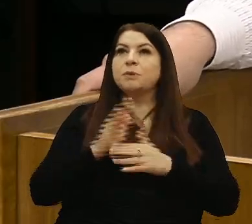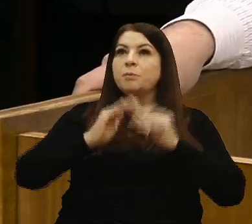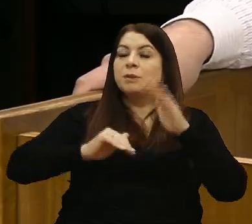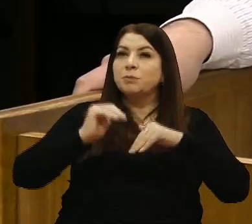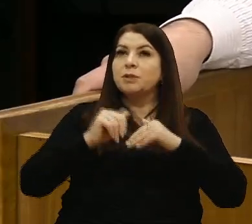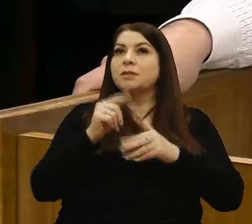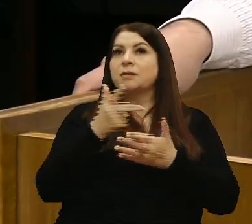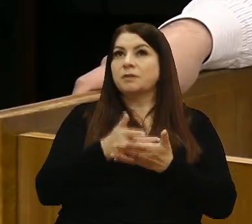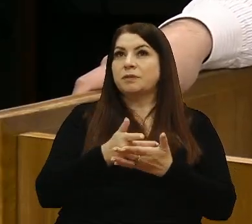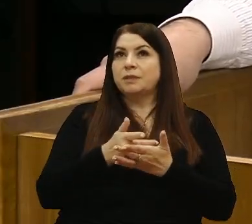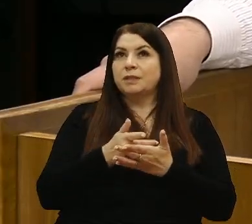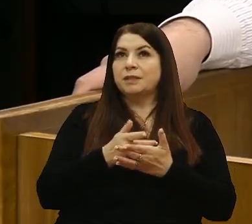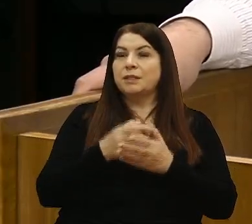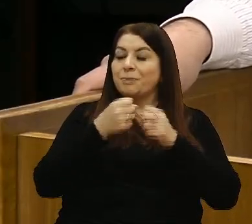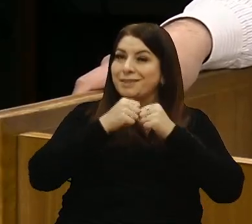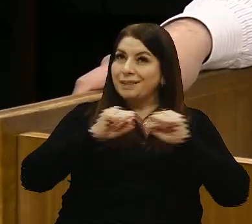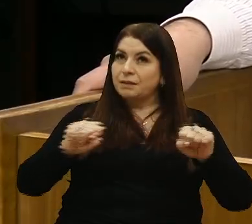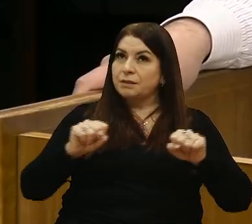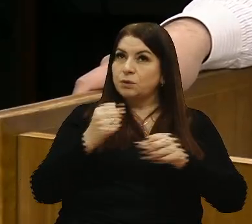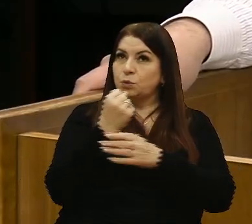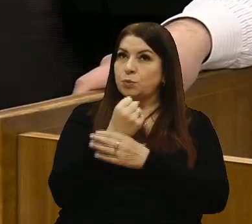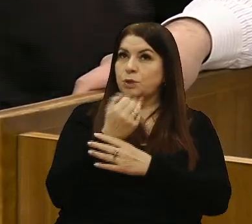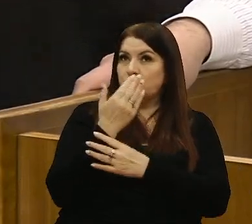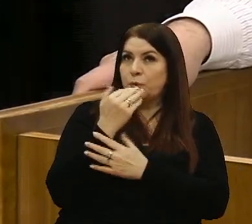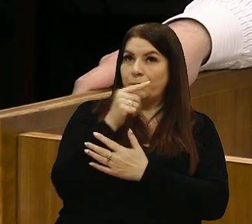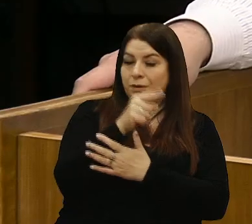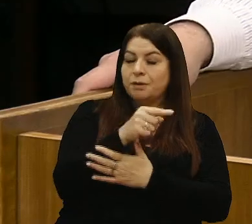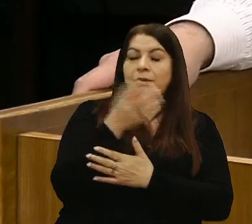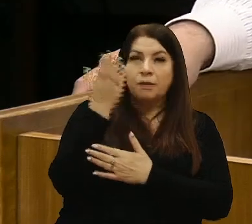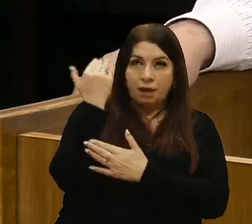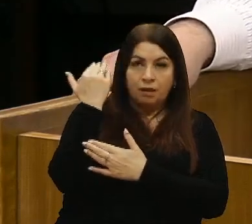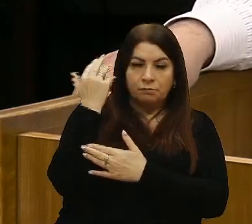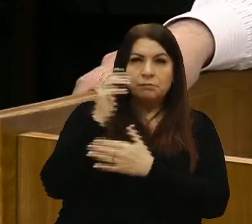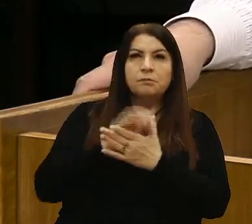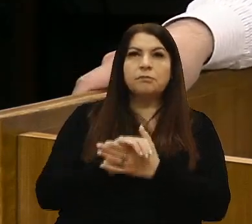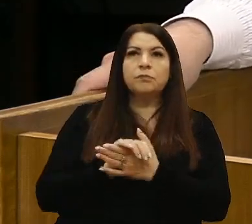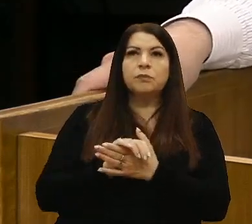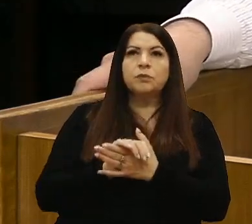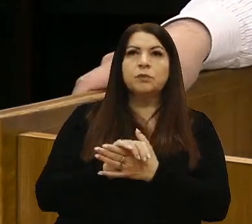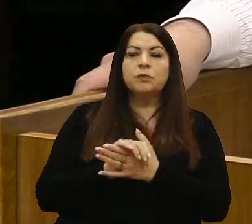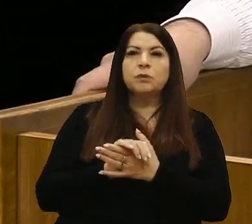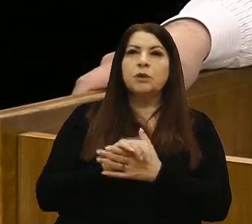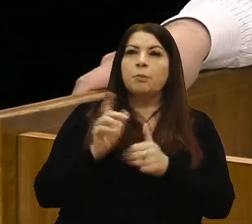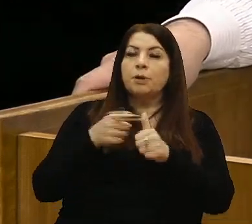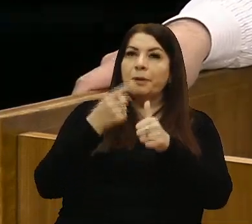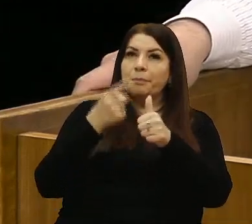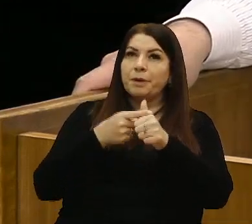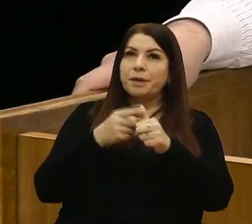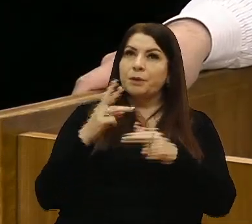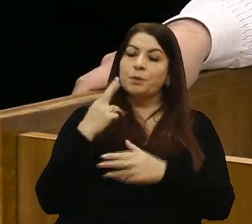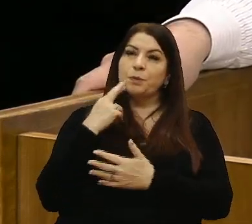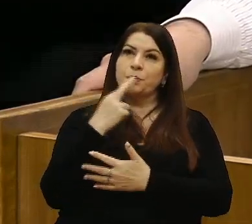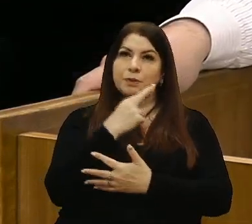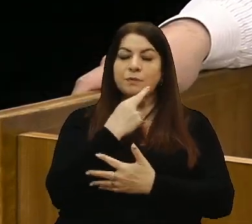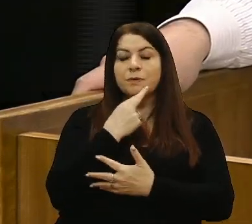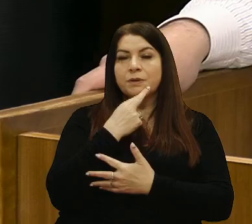implementamos efetivamente uma Secretaria de Segurança Alimentar à época no nosso governo, e o primeiro